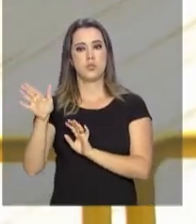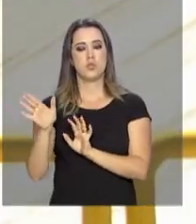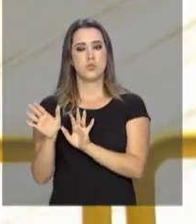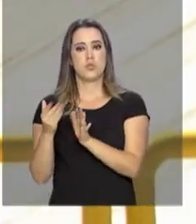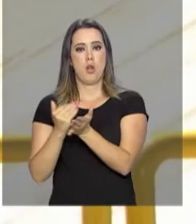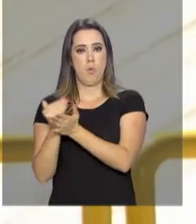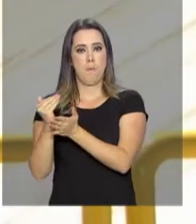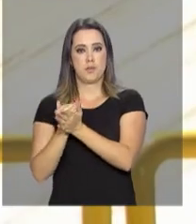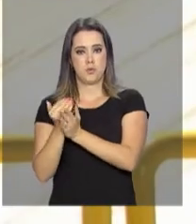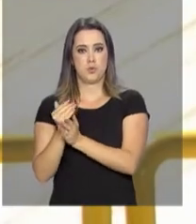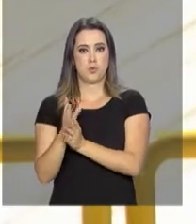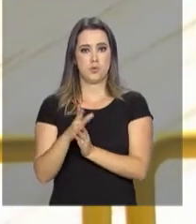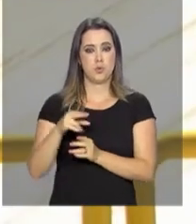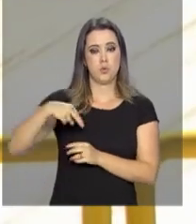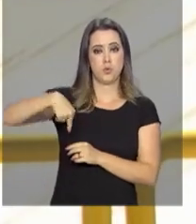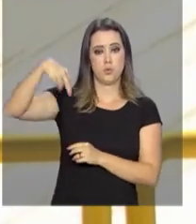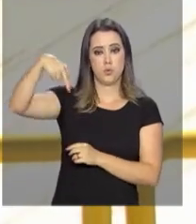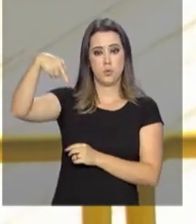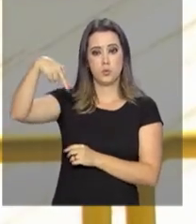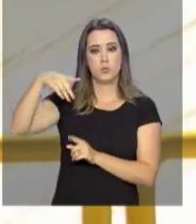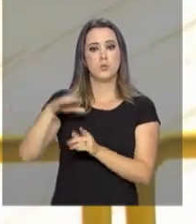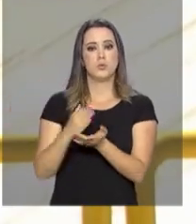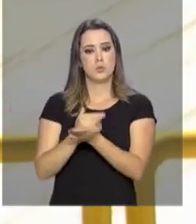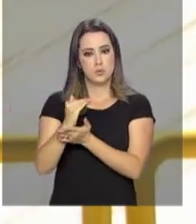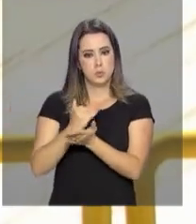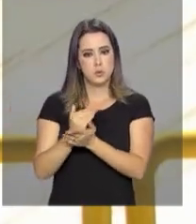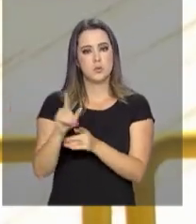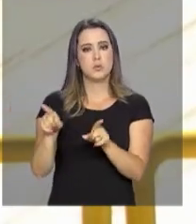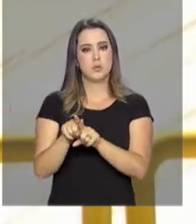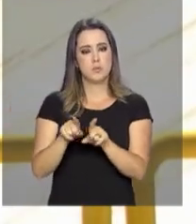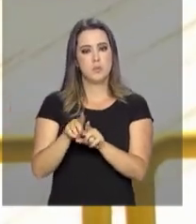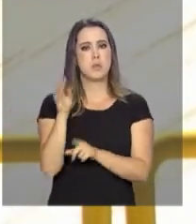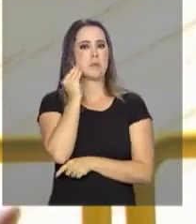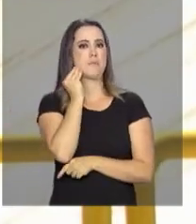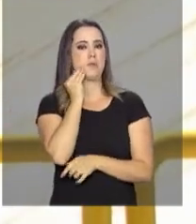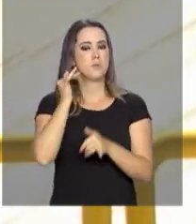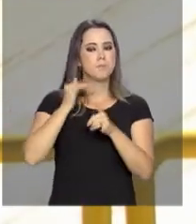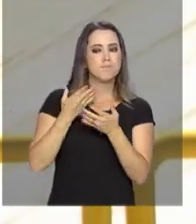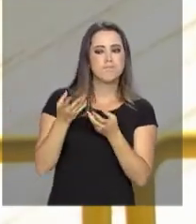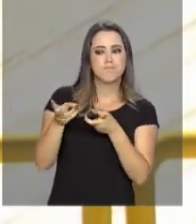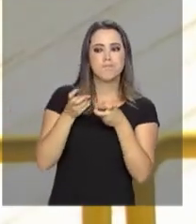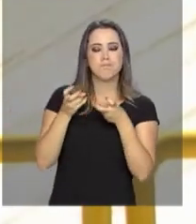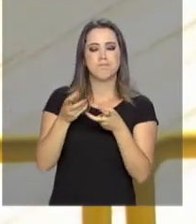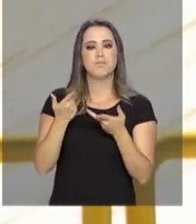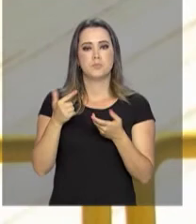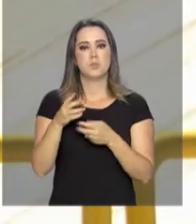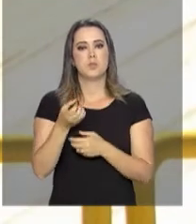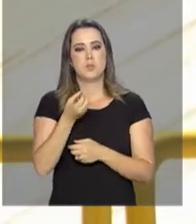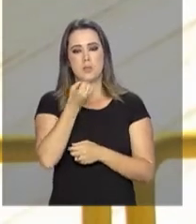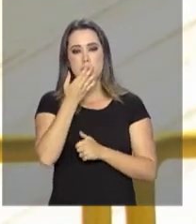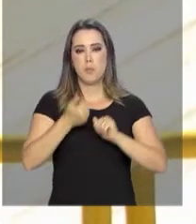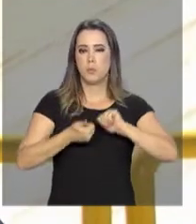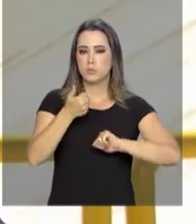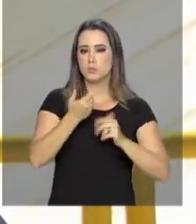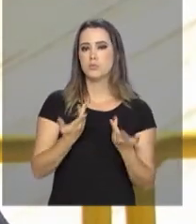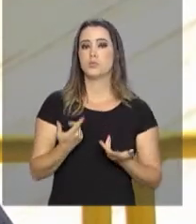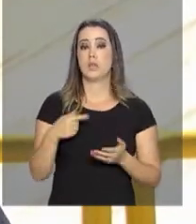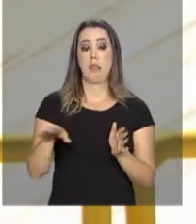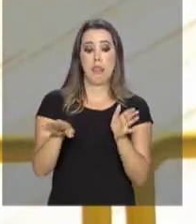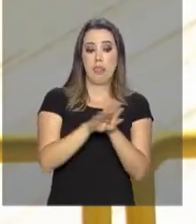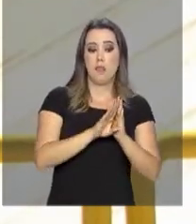estamos colocando em fase de teste de operação. A disponibilização dessa água até chegar à torneira do